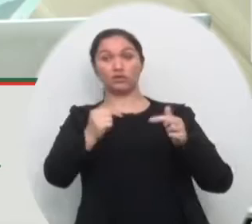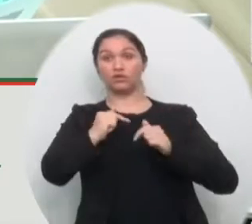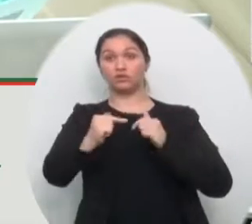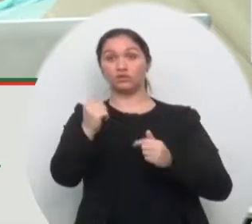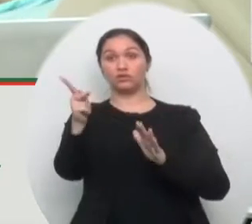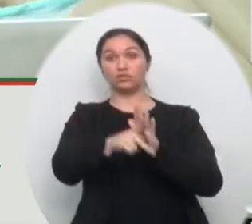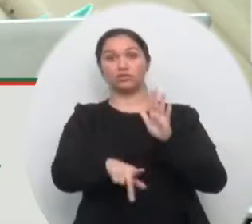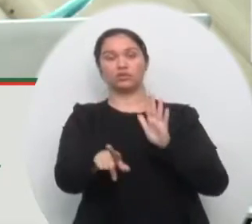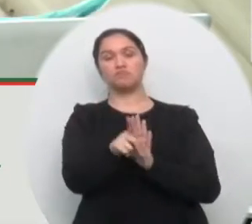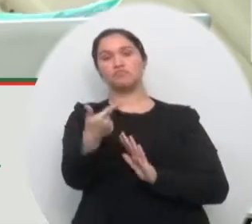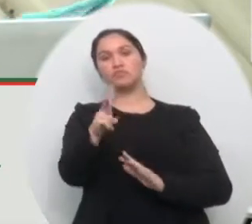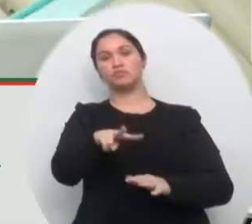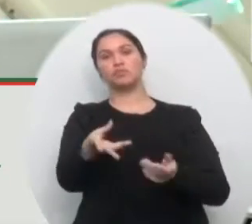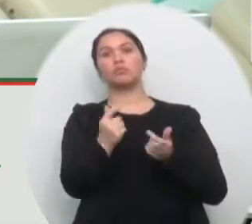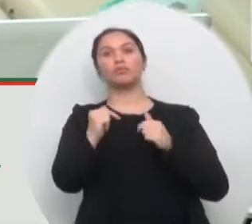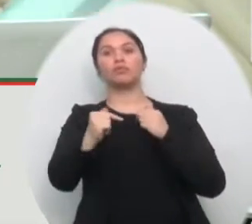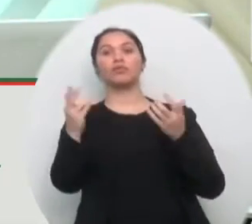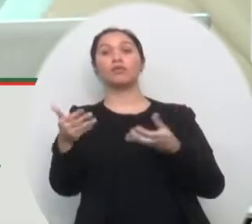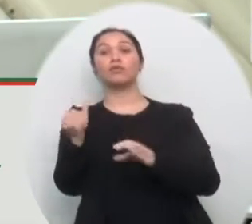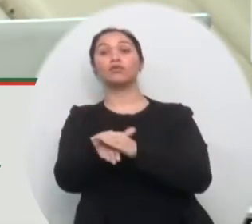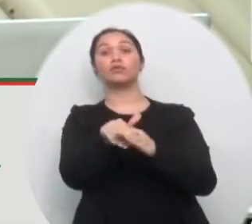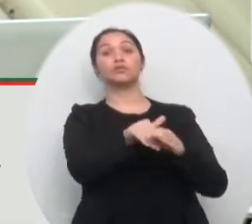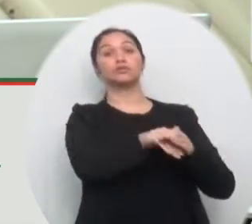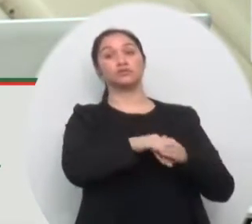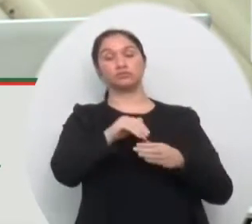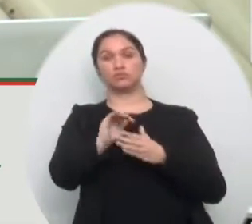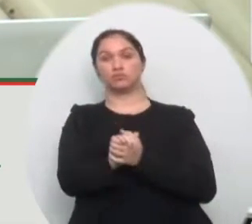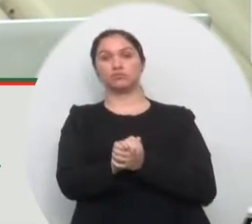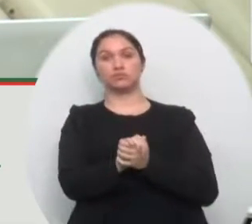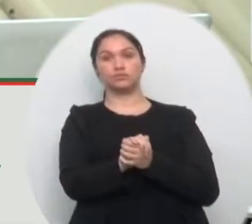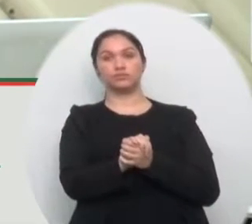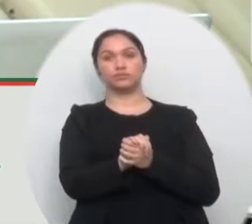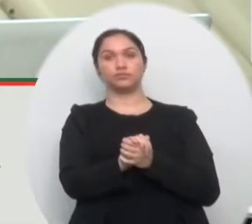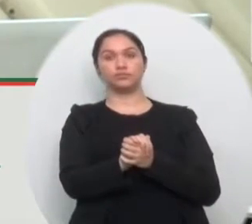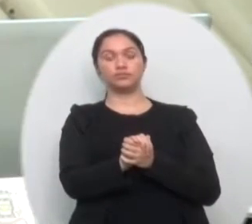havendo vereadores que queiram discutir, o projeto está em votação.